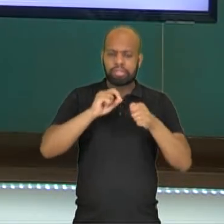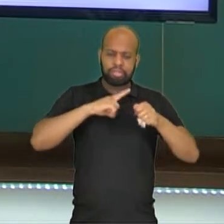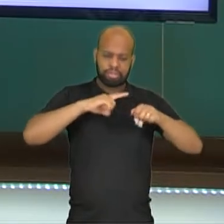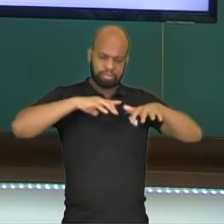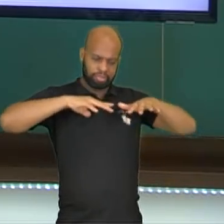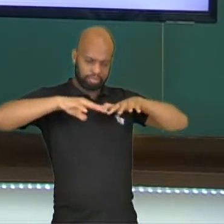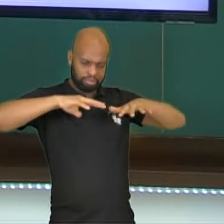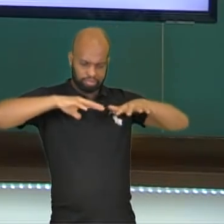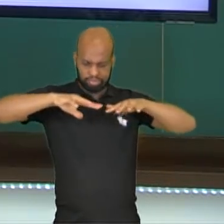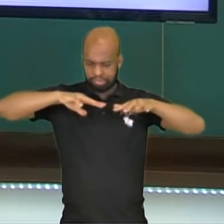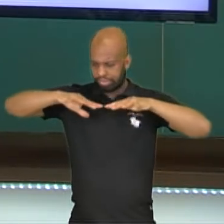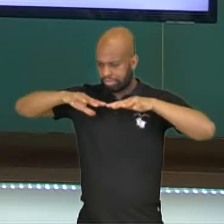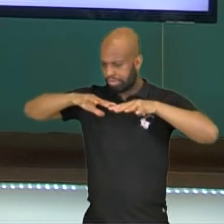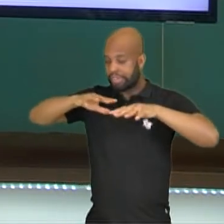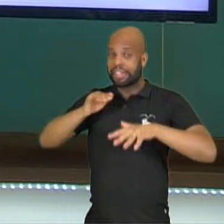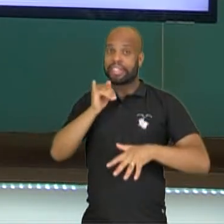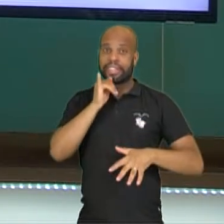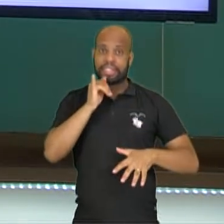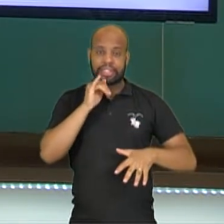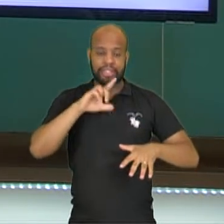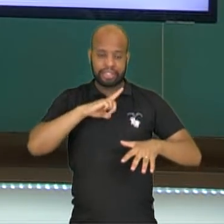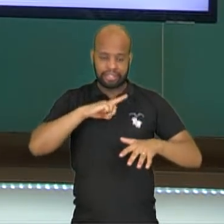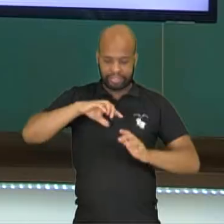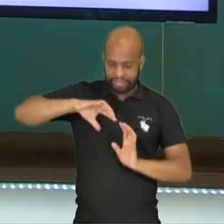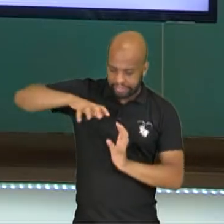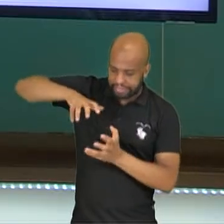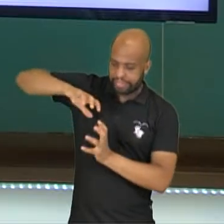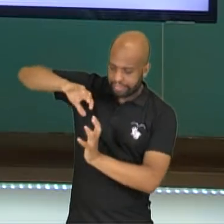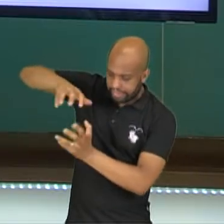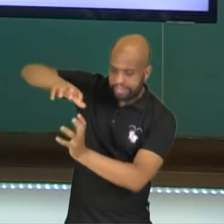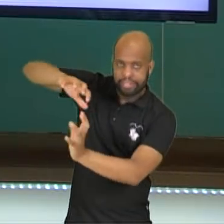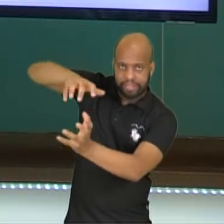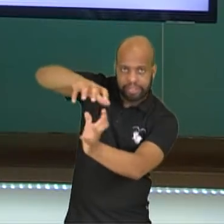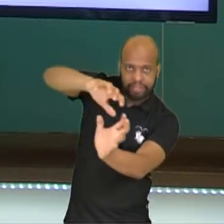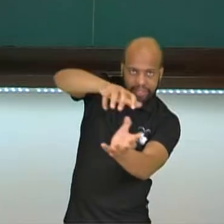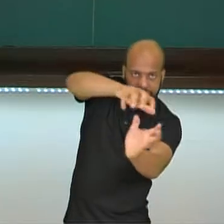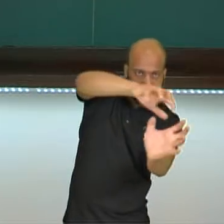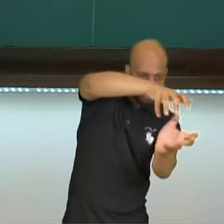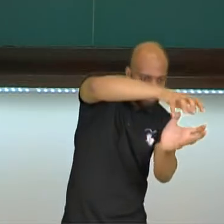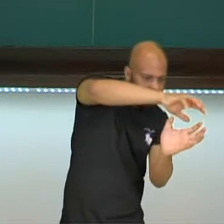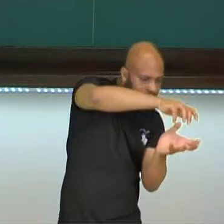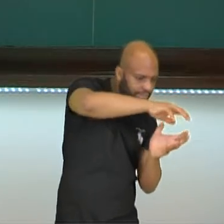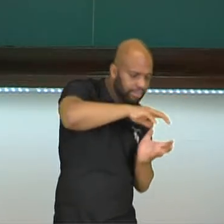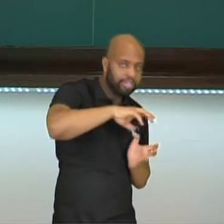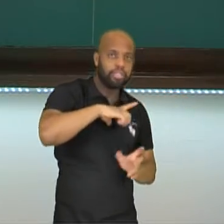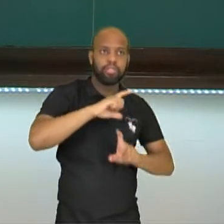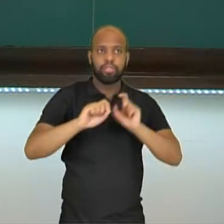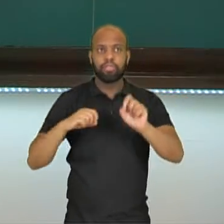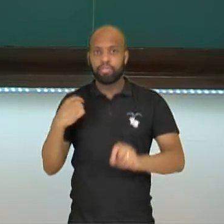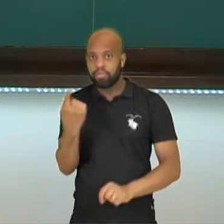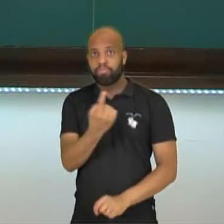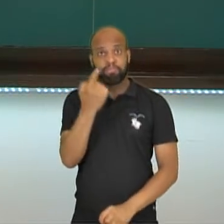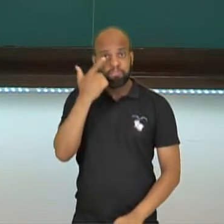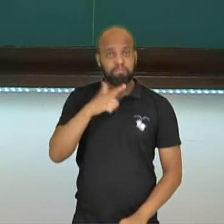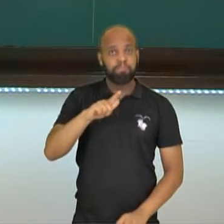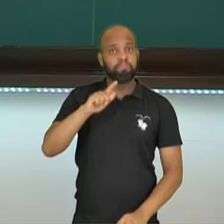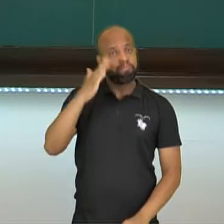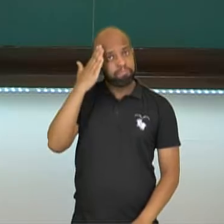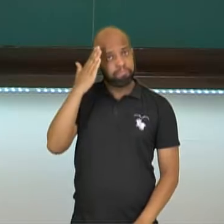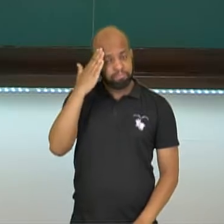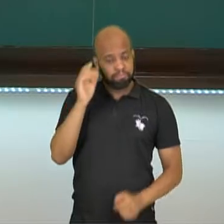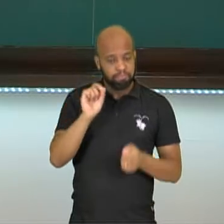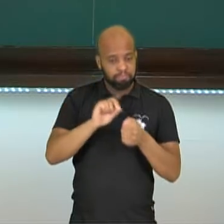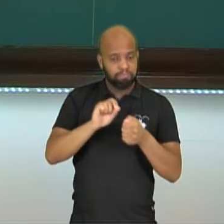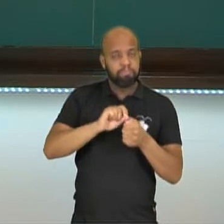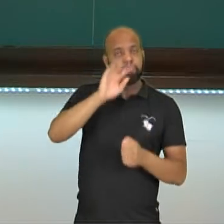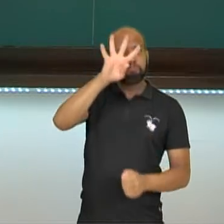movimento dos astros celestes, né, dos corpos celestes, basicamente ajudou nós a formarmos o calendário, certo? O calendário ele